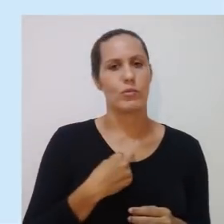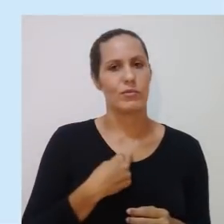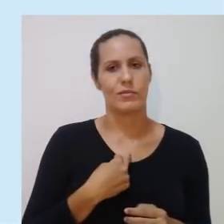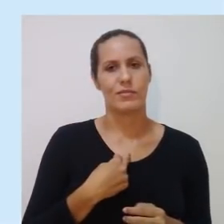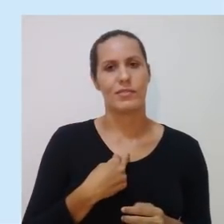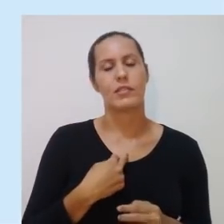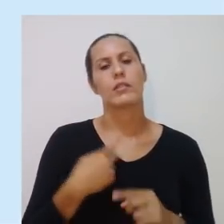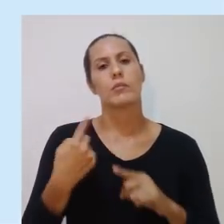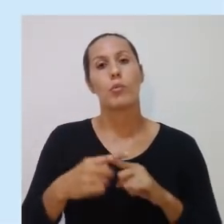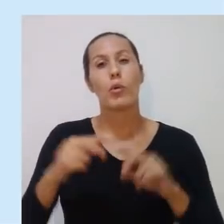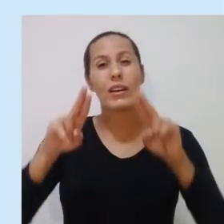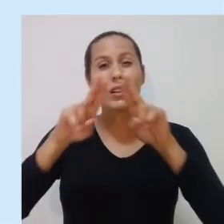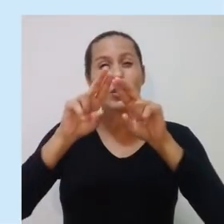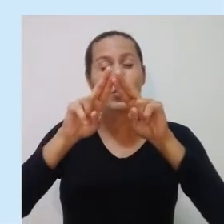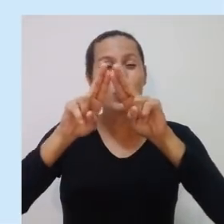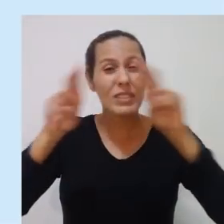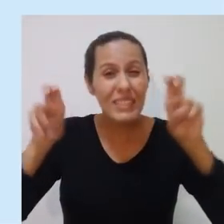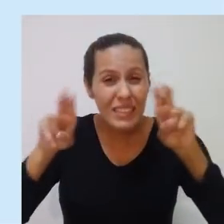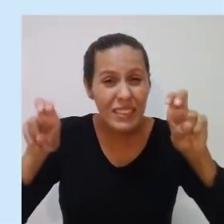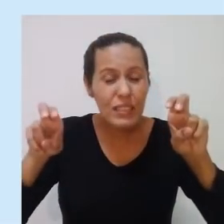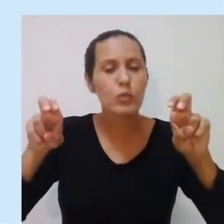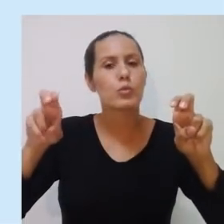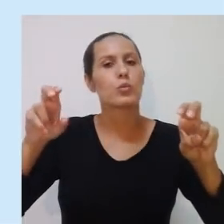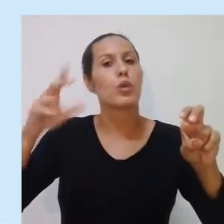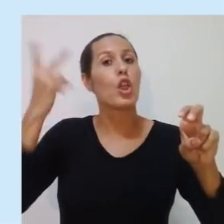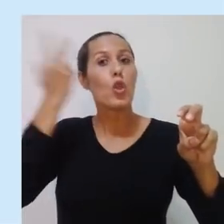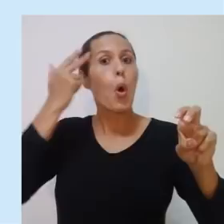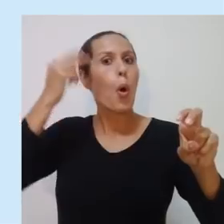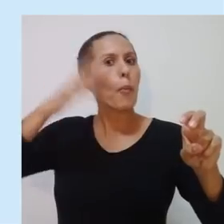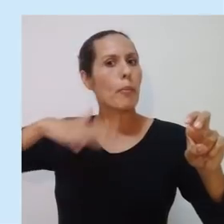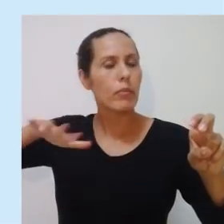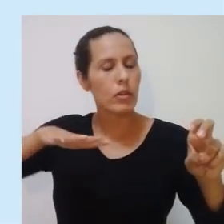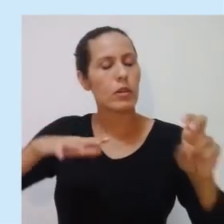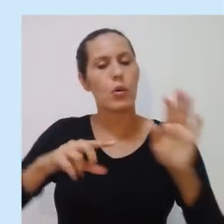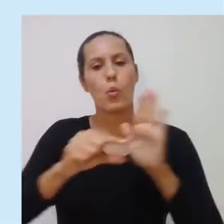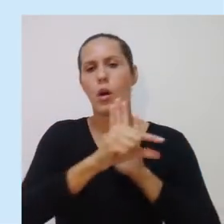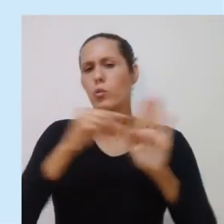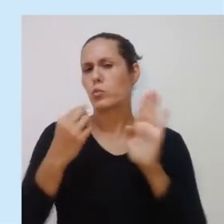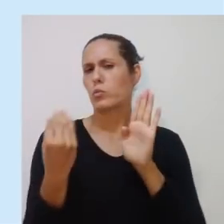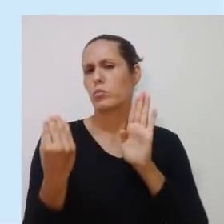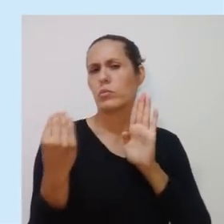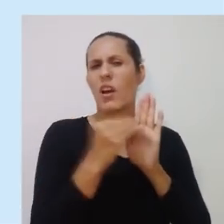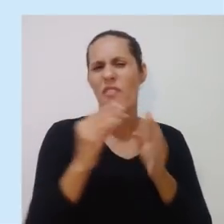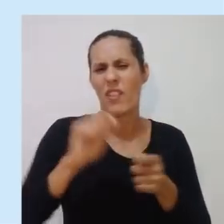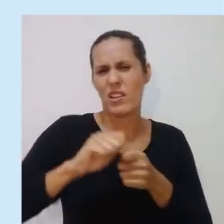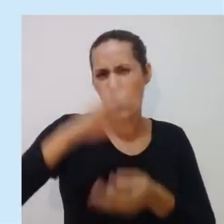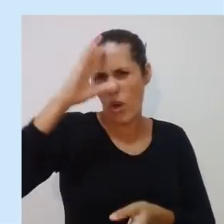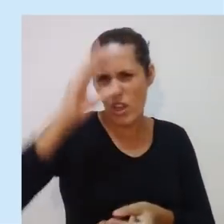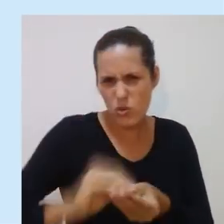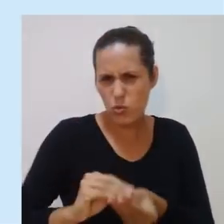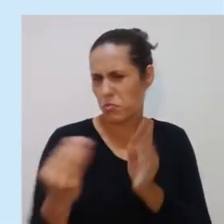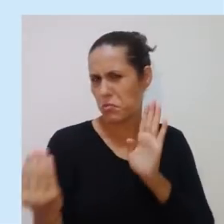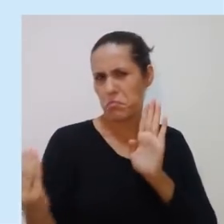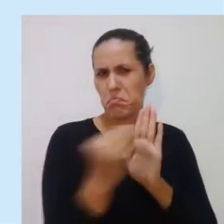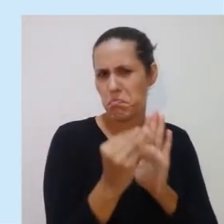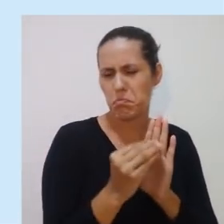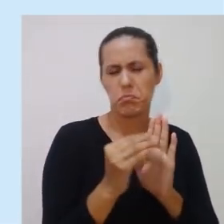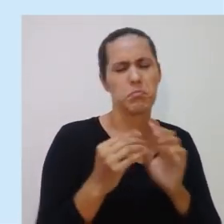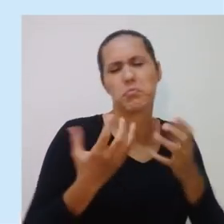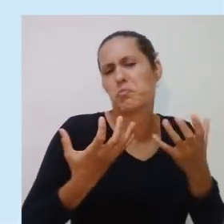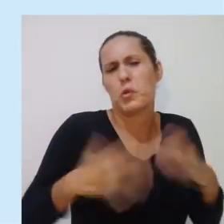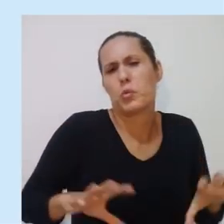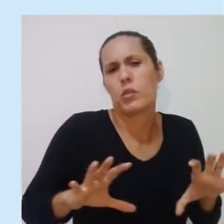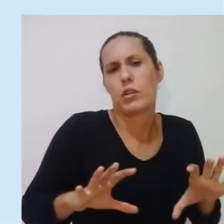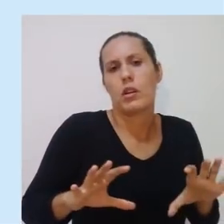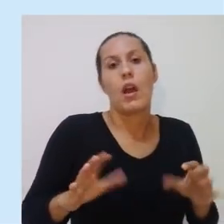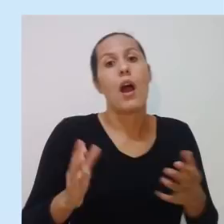no título, geralmente, às vezes o autor não quer fazer esse resumo no título. Às